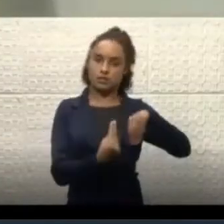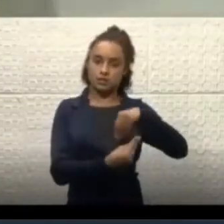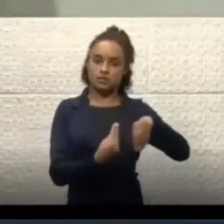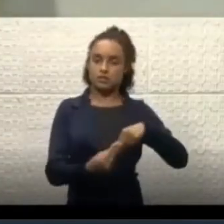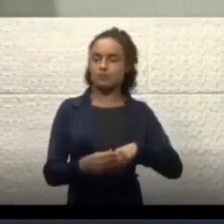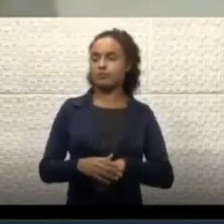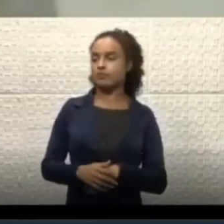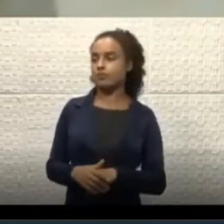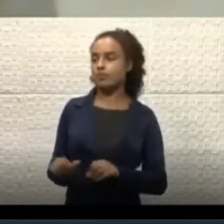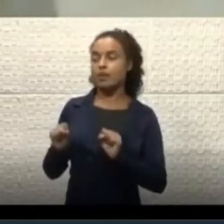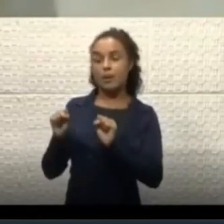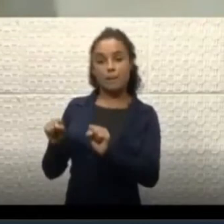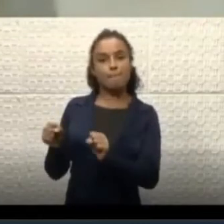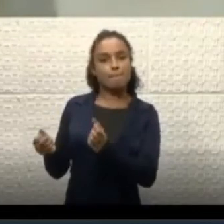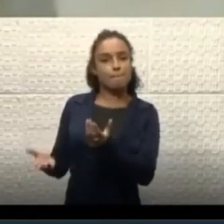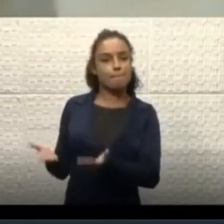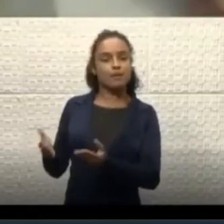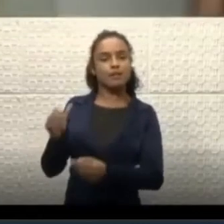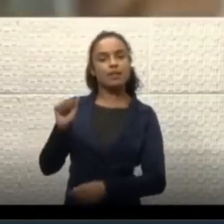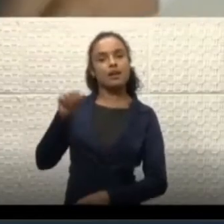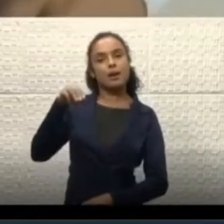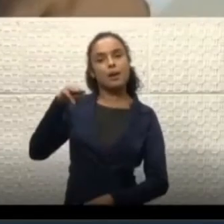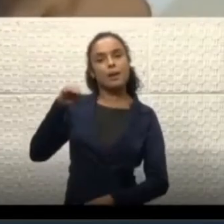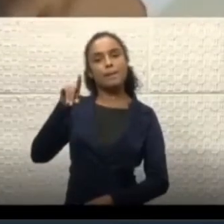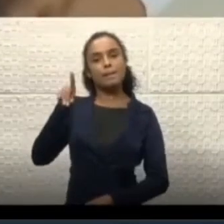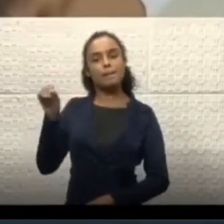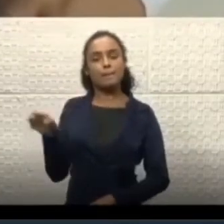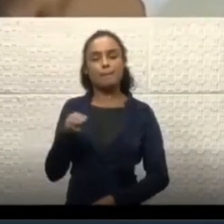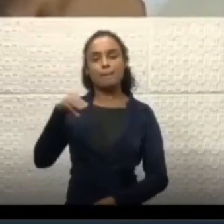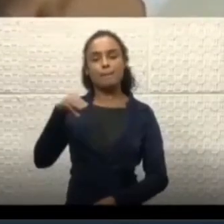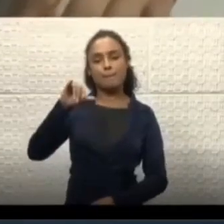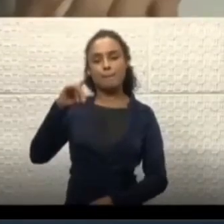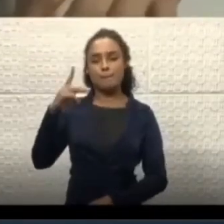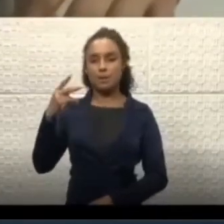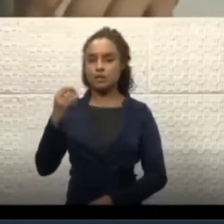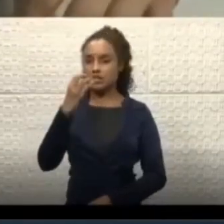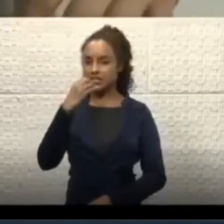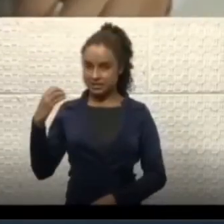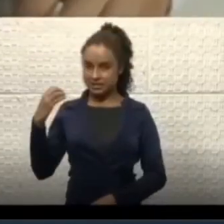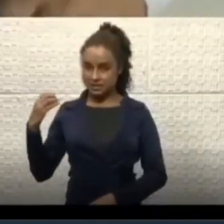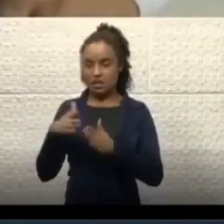O amido de milho também nós podemos pesar já. Uma coisa importante do amido de milho